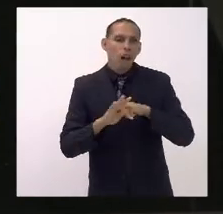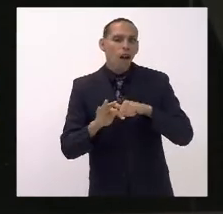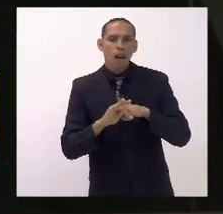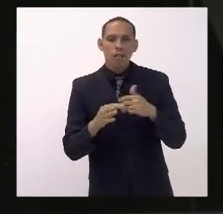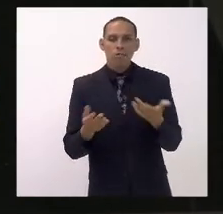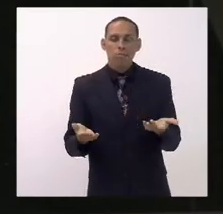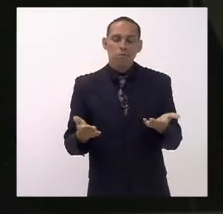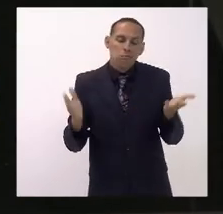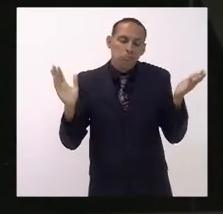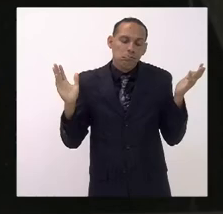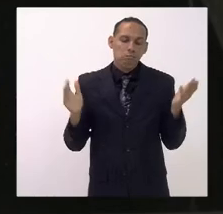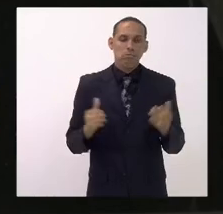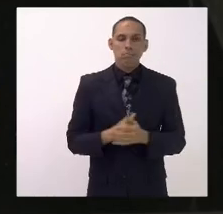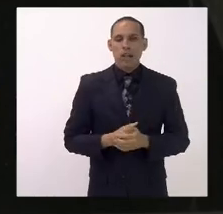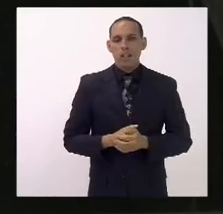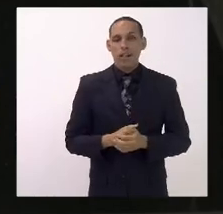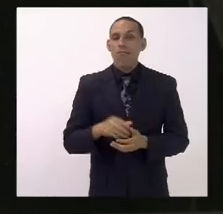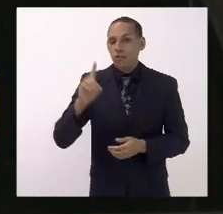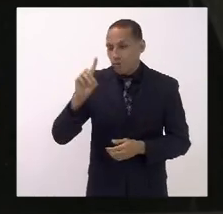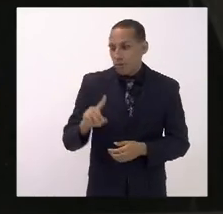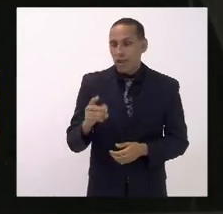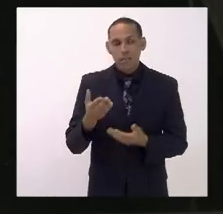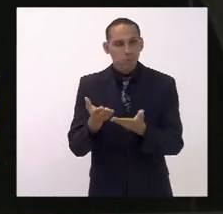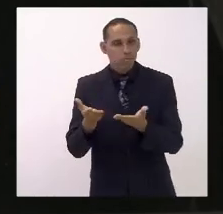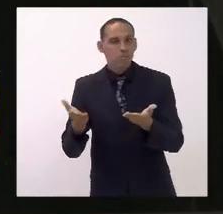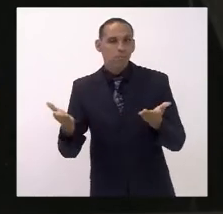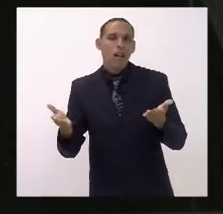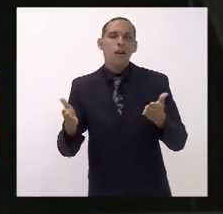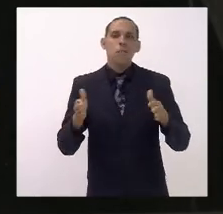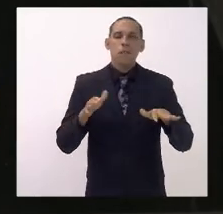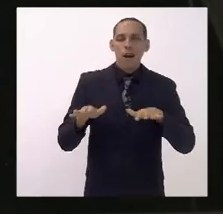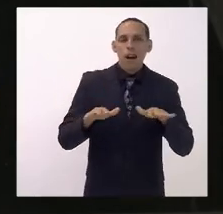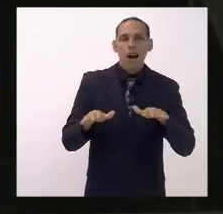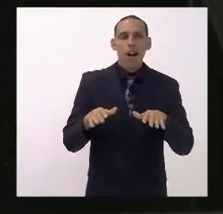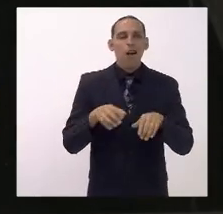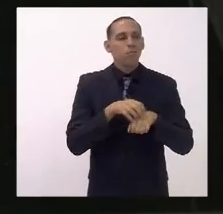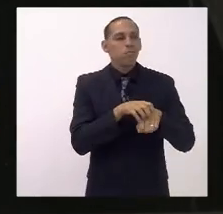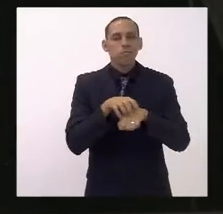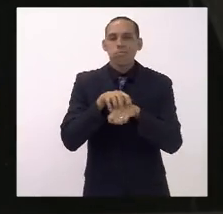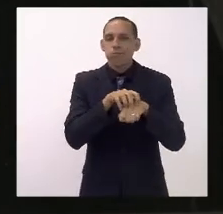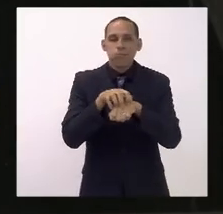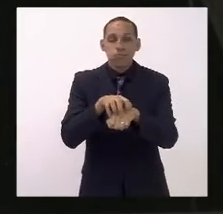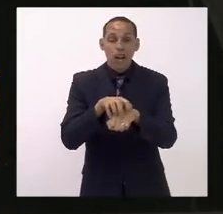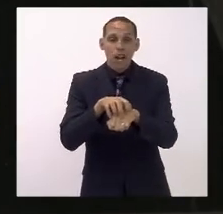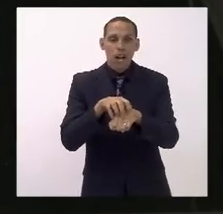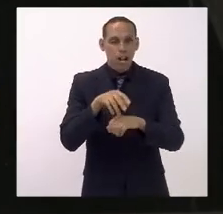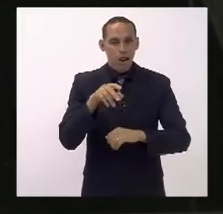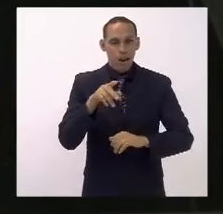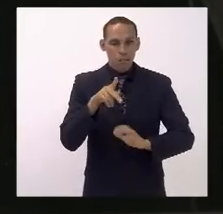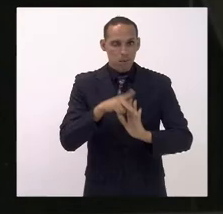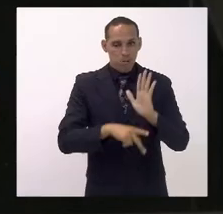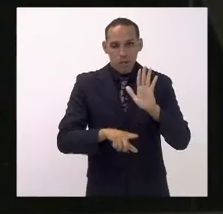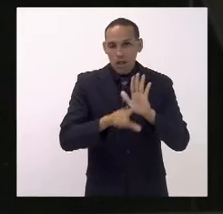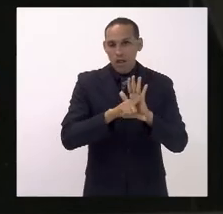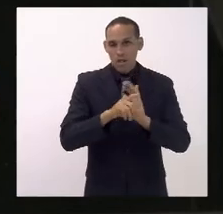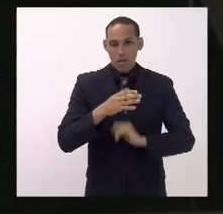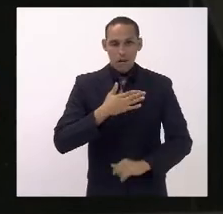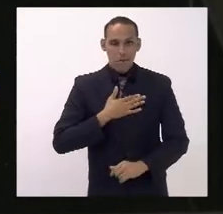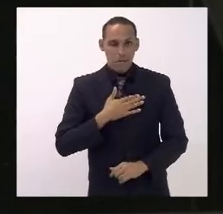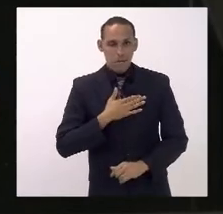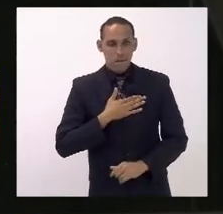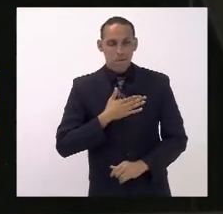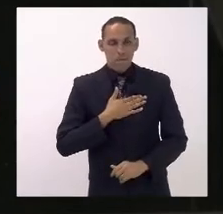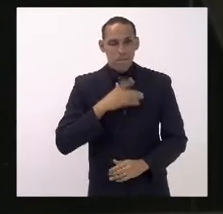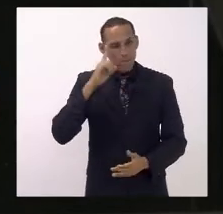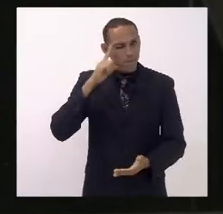técnico, enfim, não é, o seu direito de locomoção. E o meu projeto de lei, ele determina